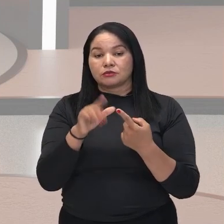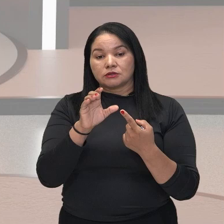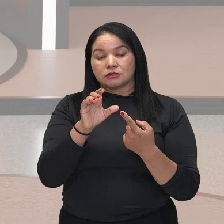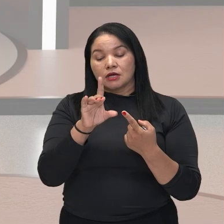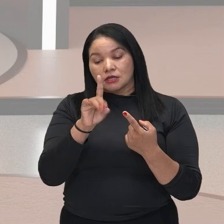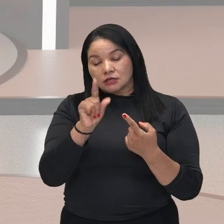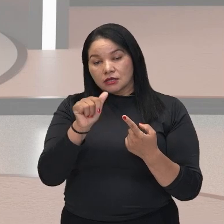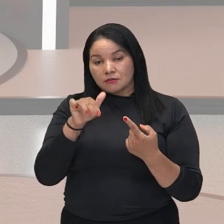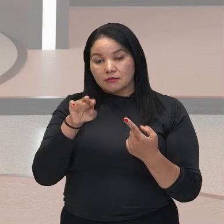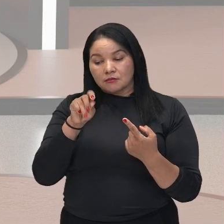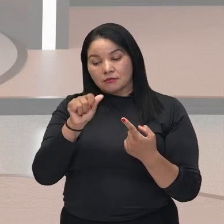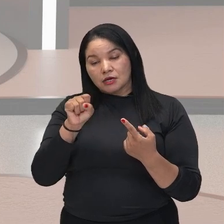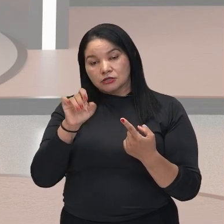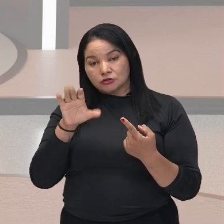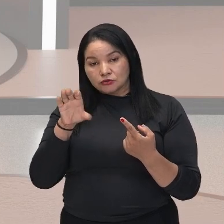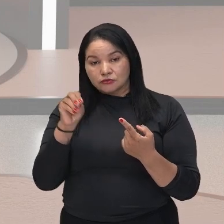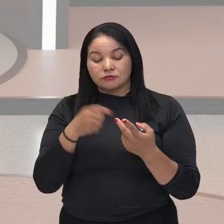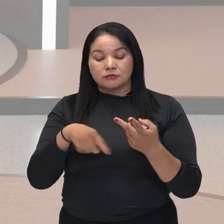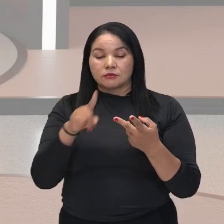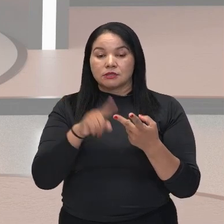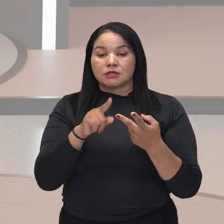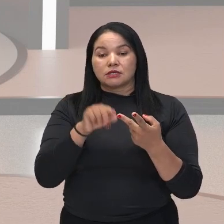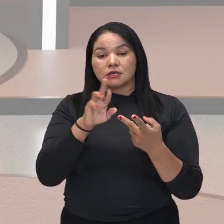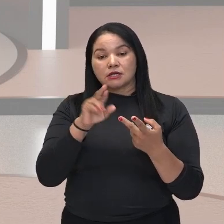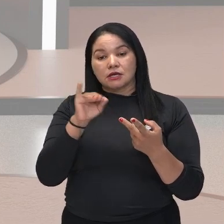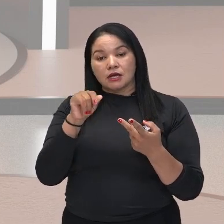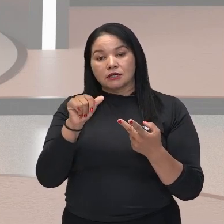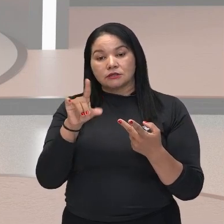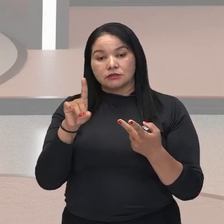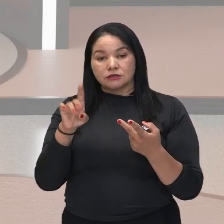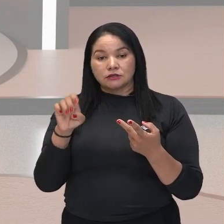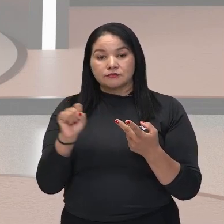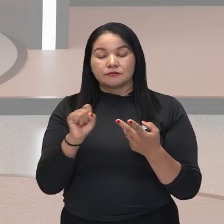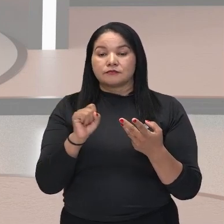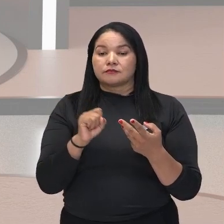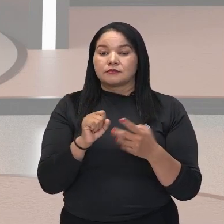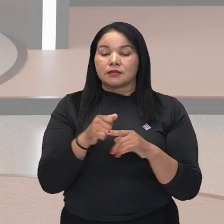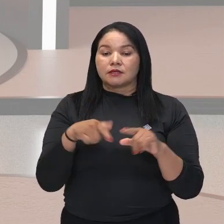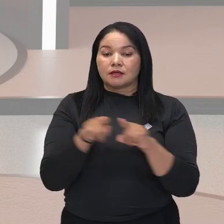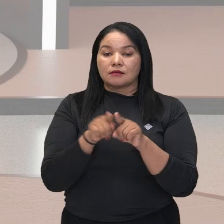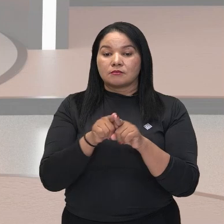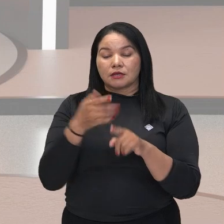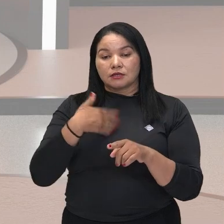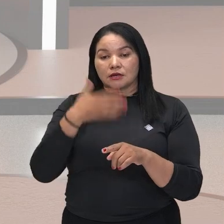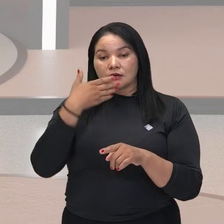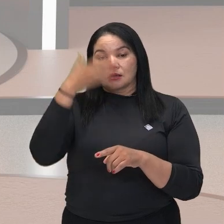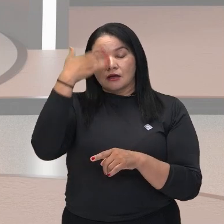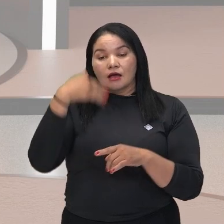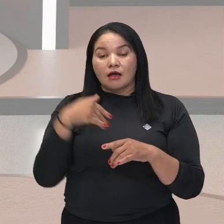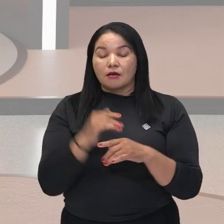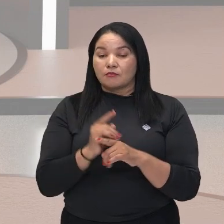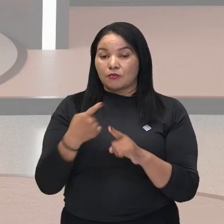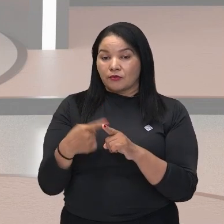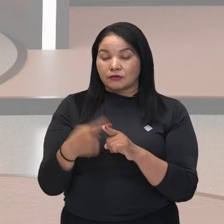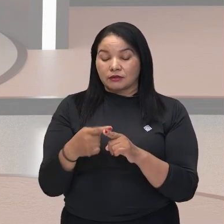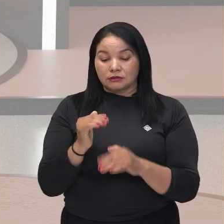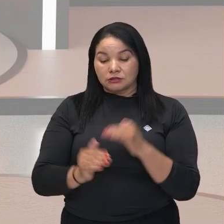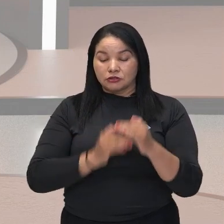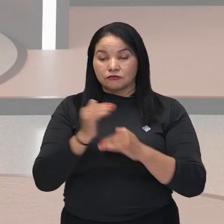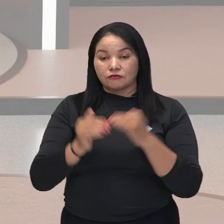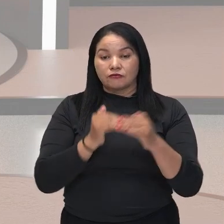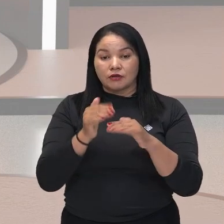Síria, tá, em Riad, na Arábia Saudita, porque também são áreas que começaram a se desenvolver bastante, vai ter